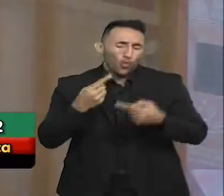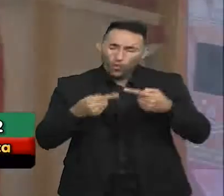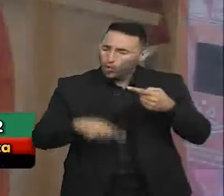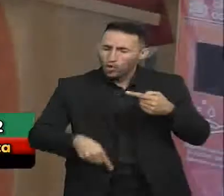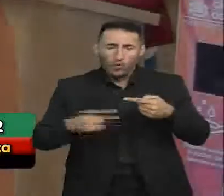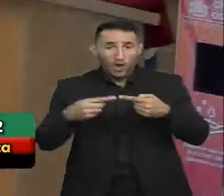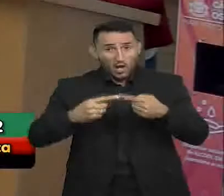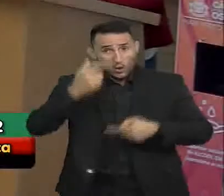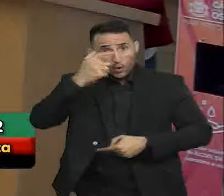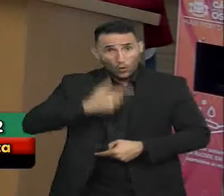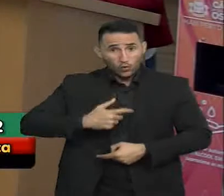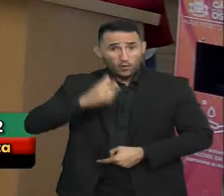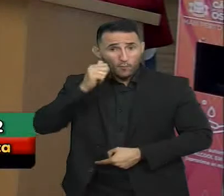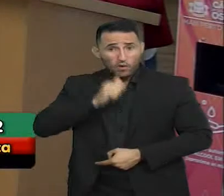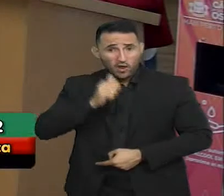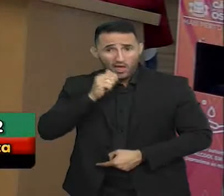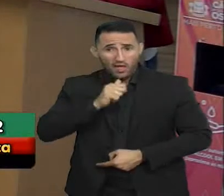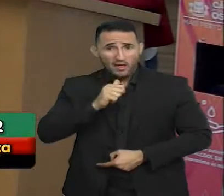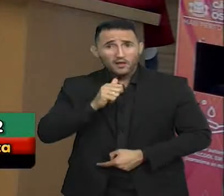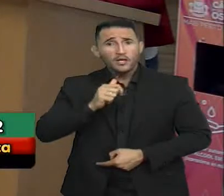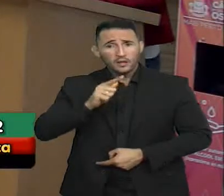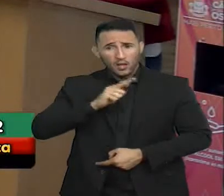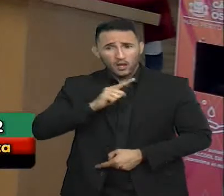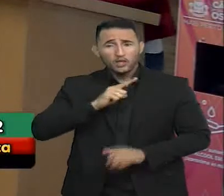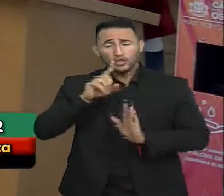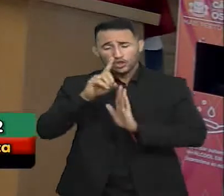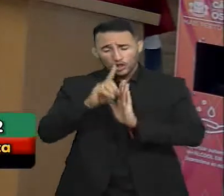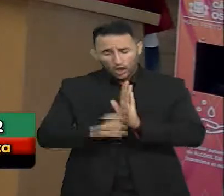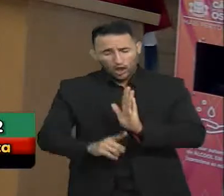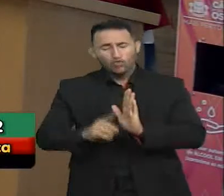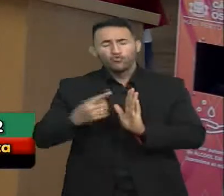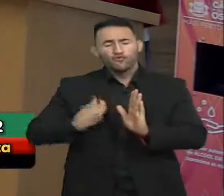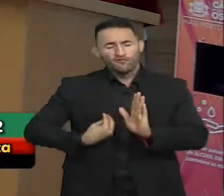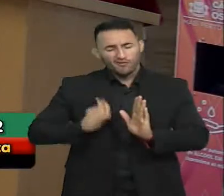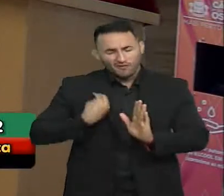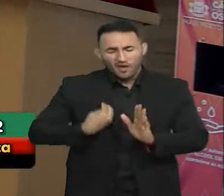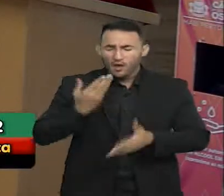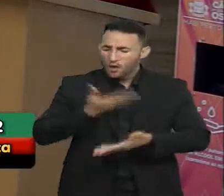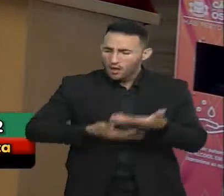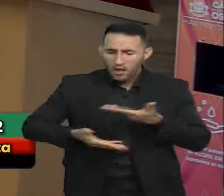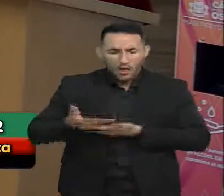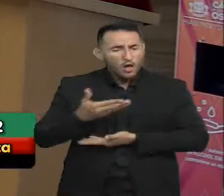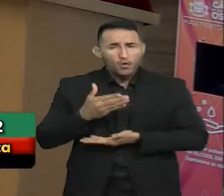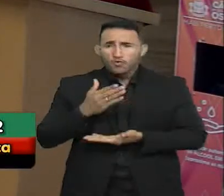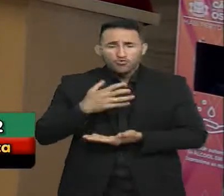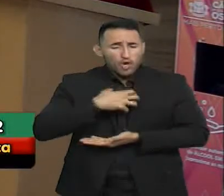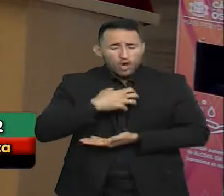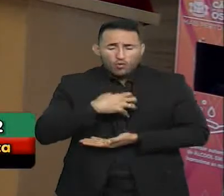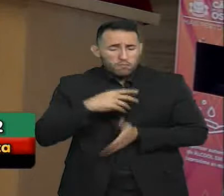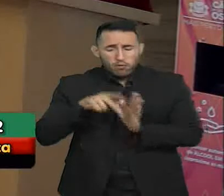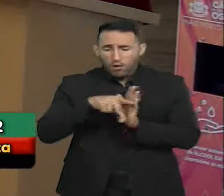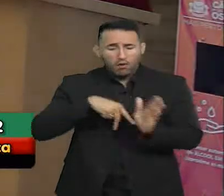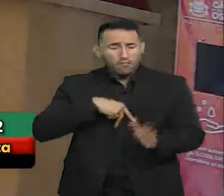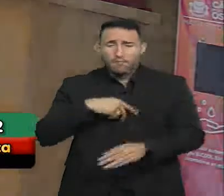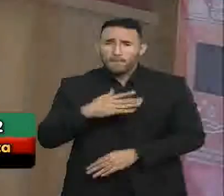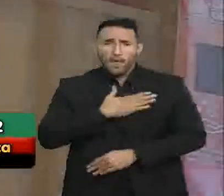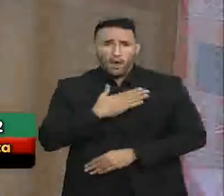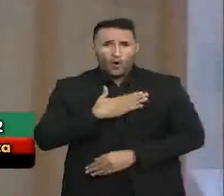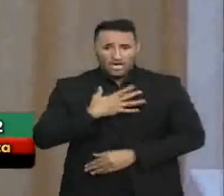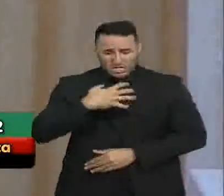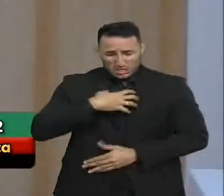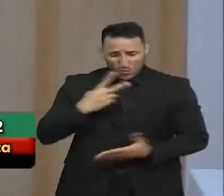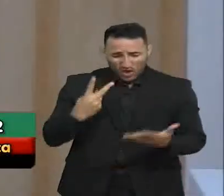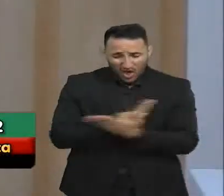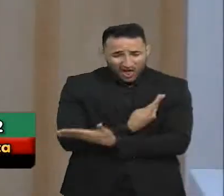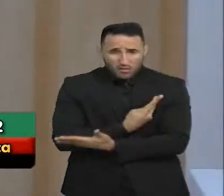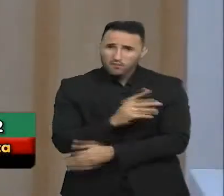como uma mulher. Como uma mulher que tem o direito de viver da maneira com que eu escolhi viver. E eu não me sinto errada por